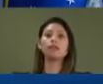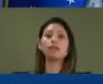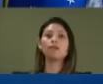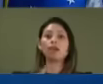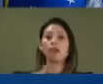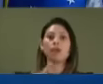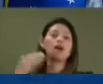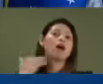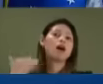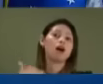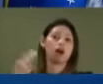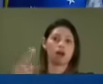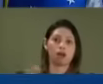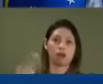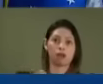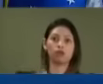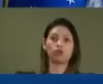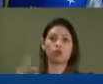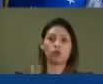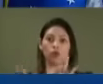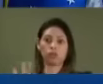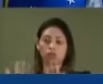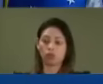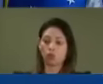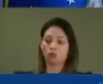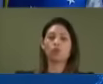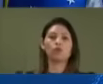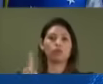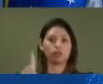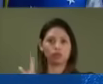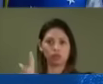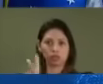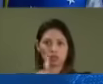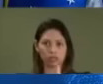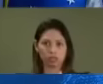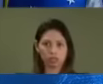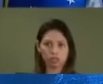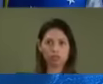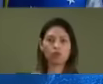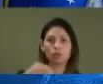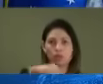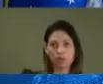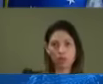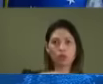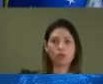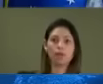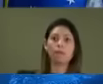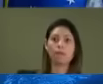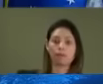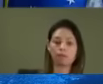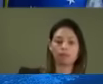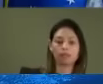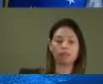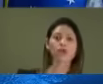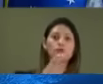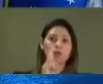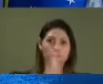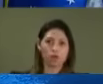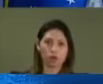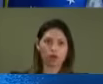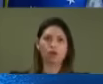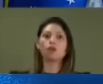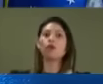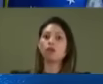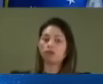Caixa poderá montar equipes de atendimento dentro das agências dos Correios. Isso vai ampliar